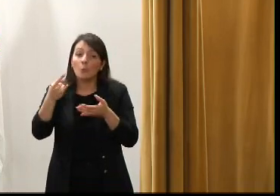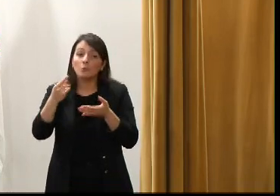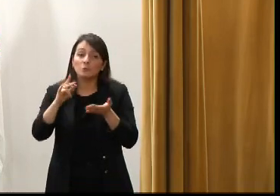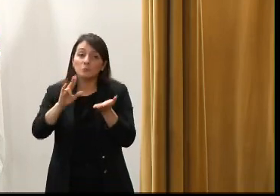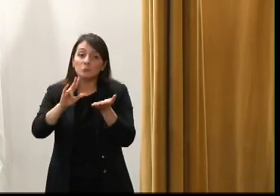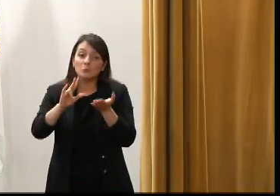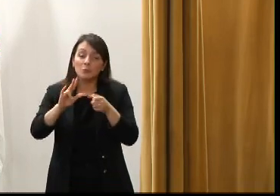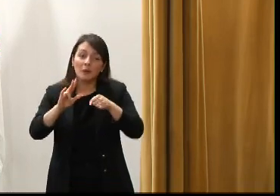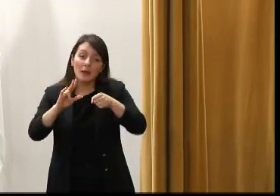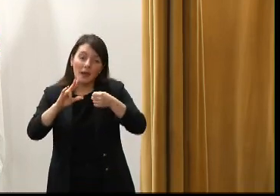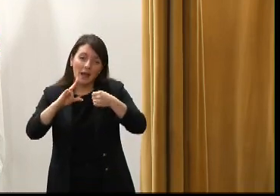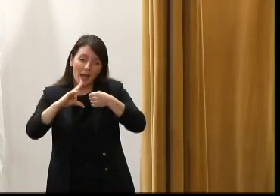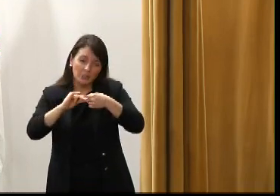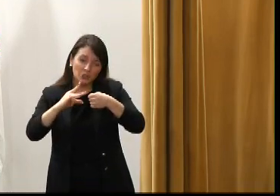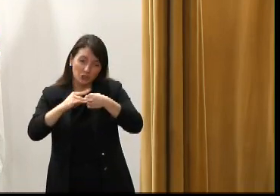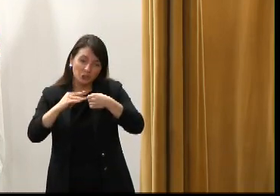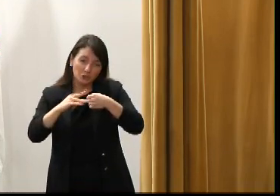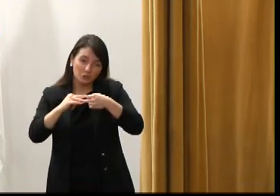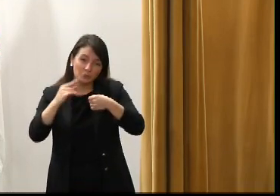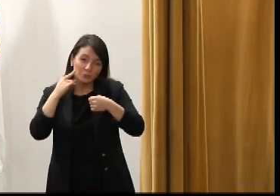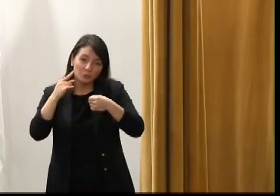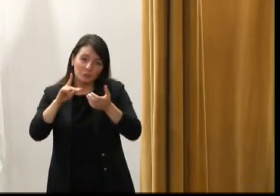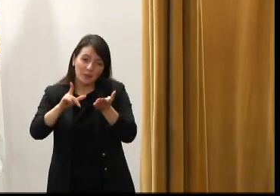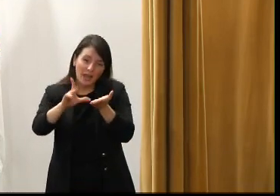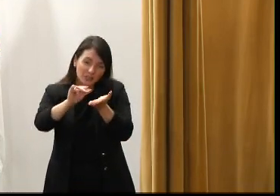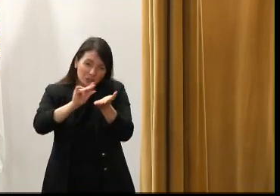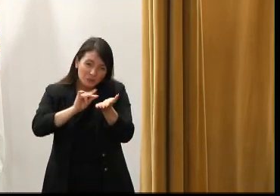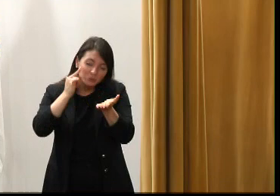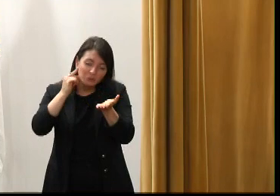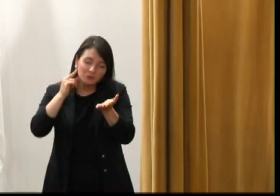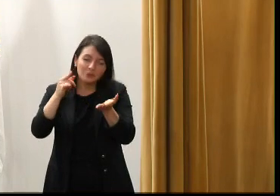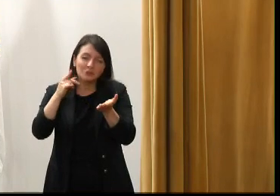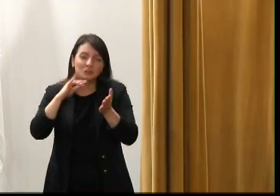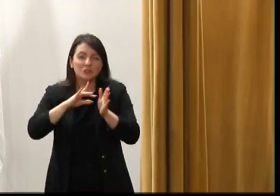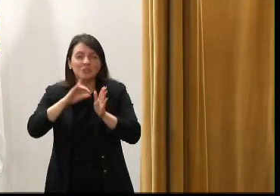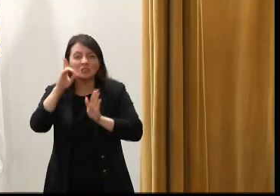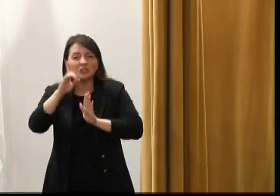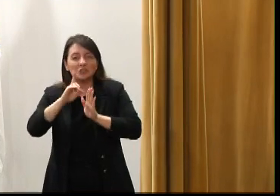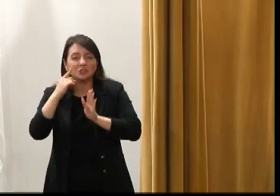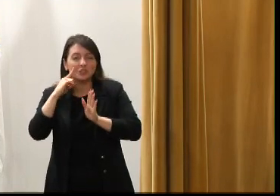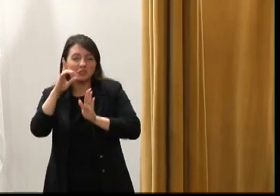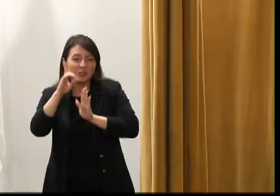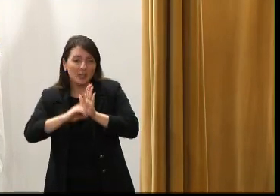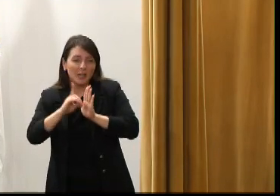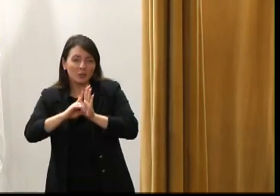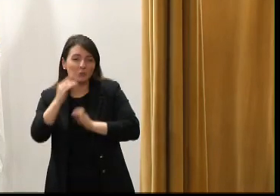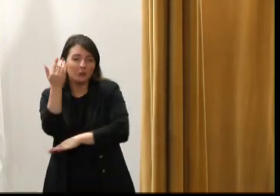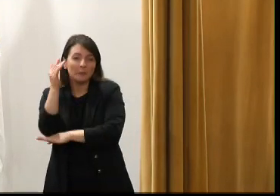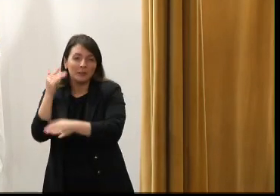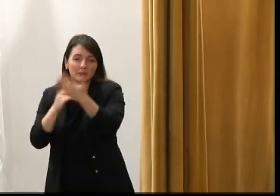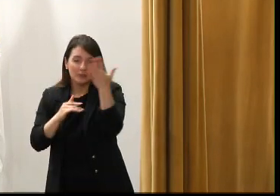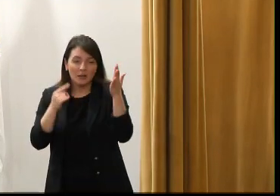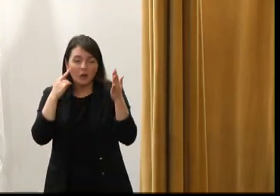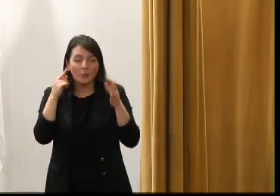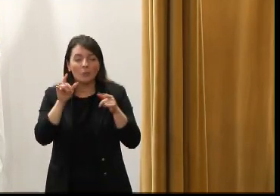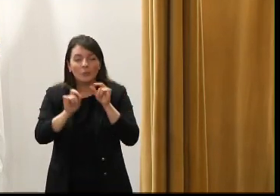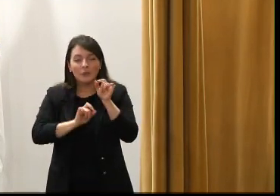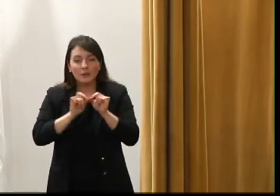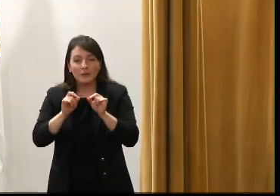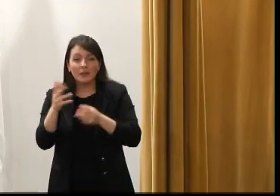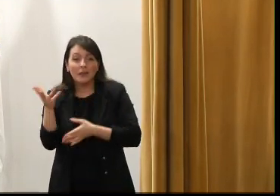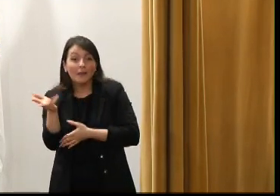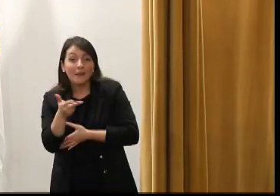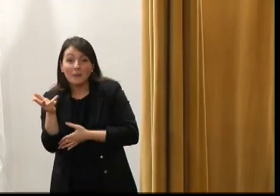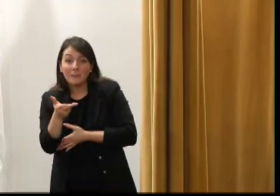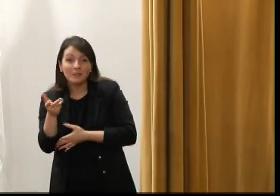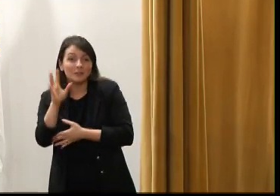breve na prestigiada revista de Direito Ambiental, é Emergência Climática. Eu estou convencido